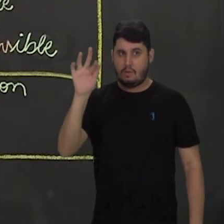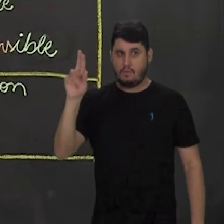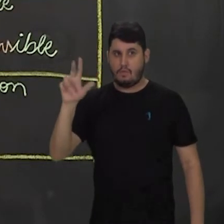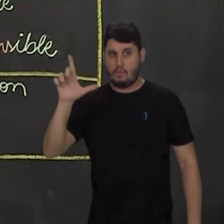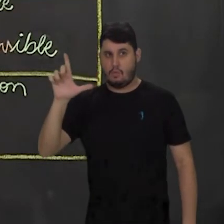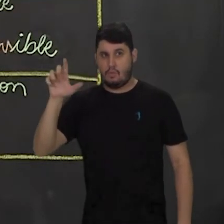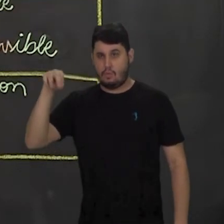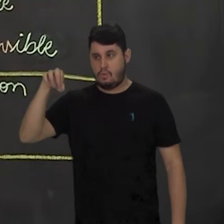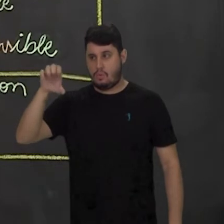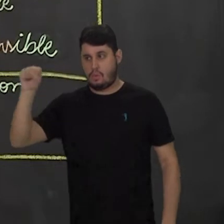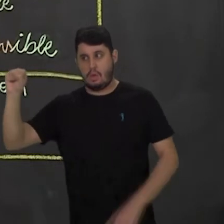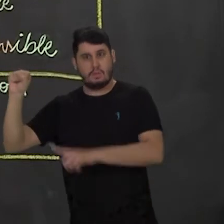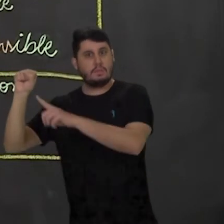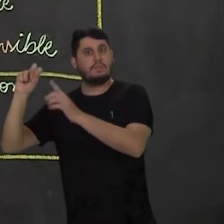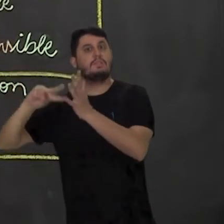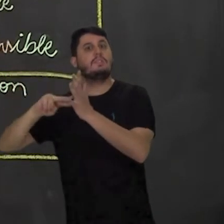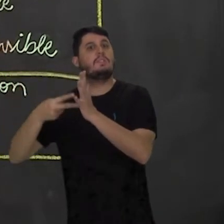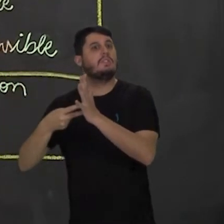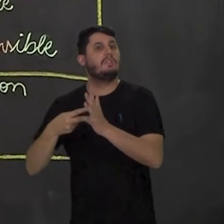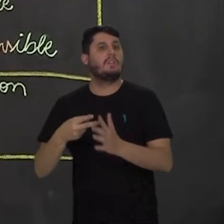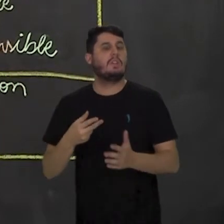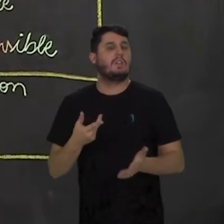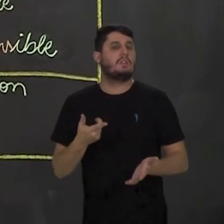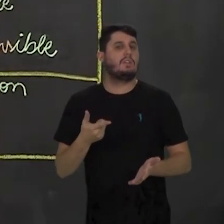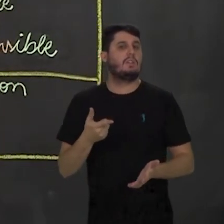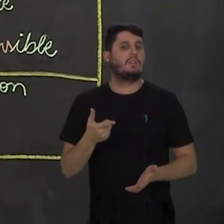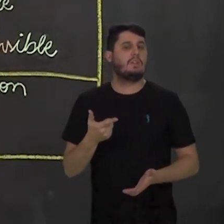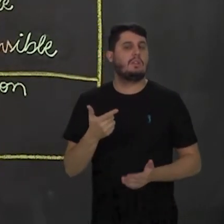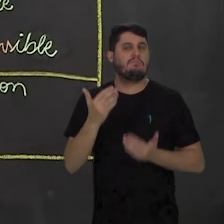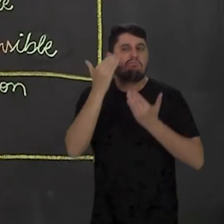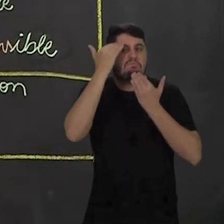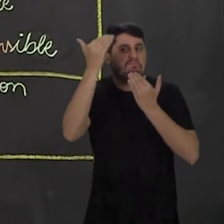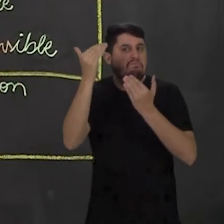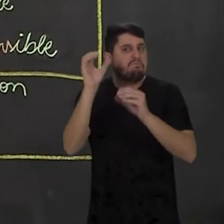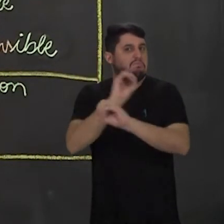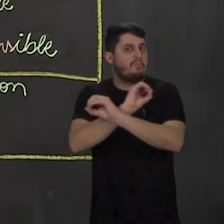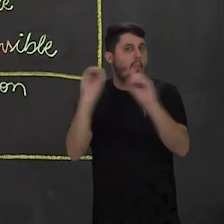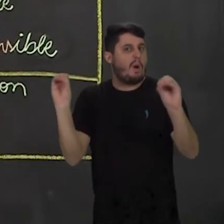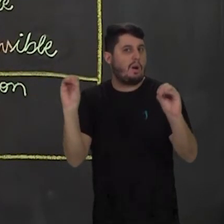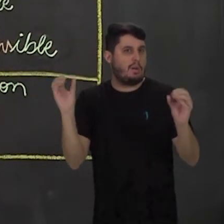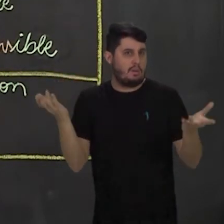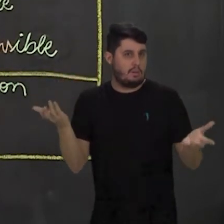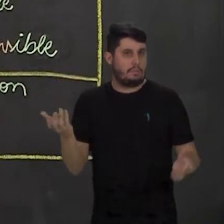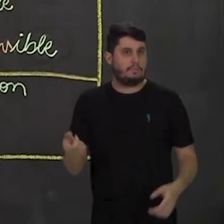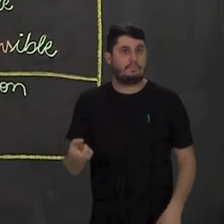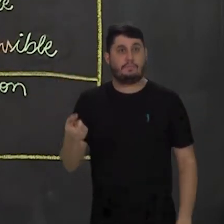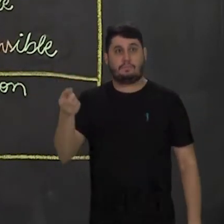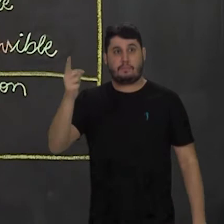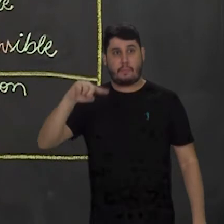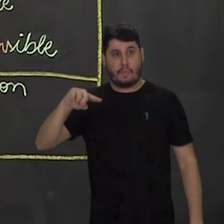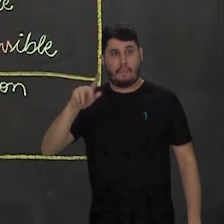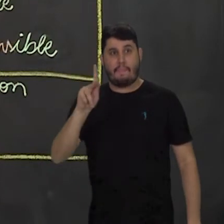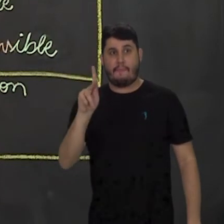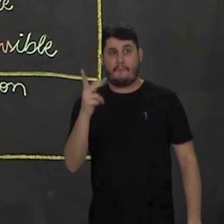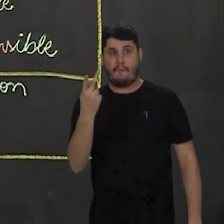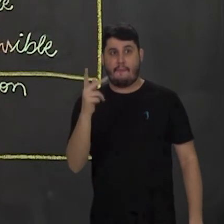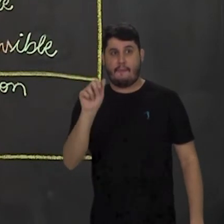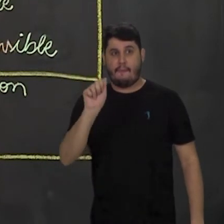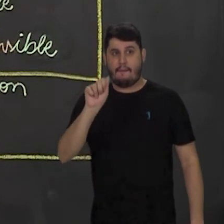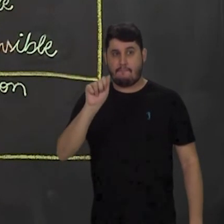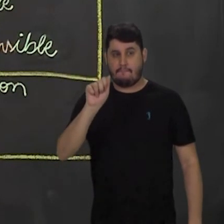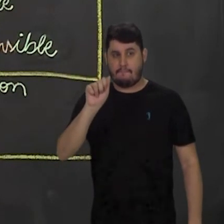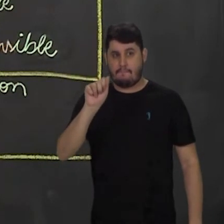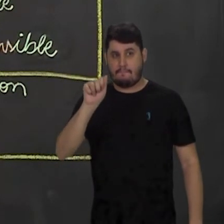gratidão. Happiness, nós já vimos que é o alegre que virou alegria. Esse outro aqui, ó, ele corta, é